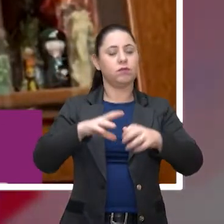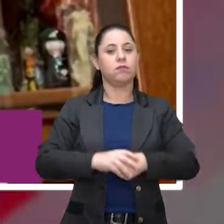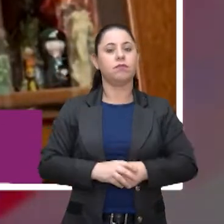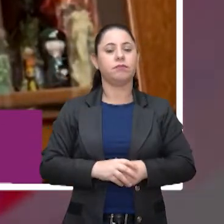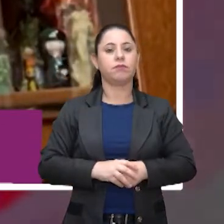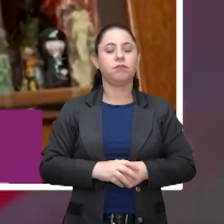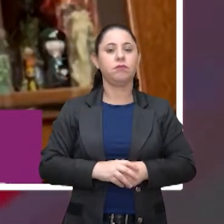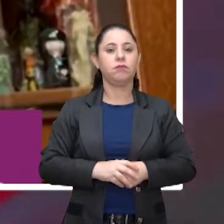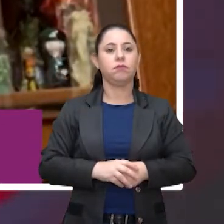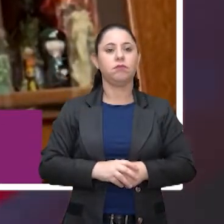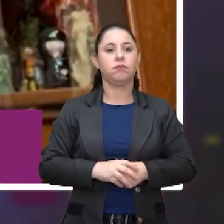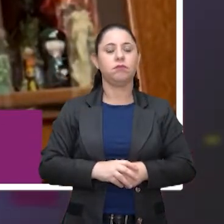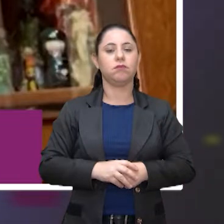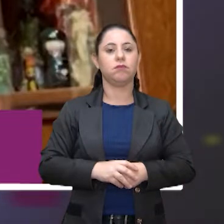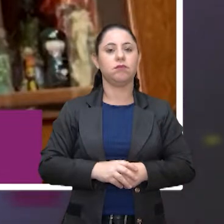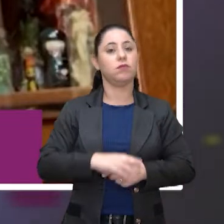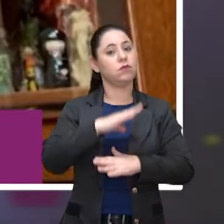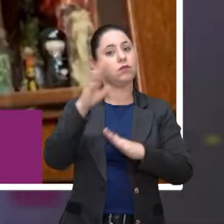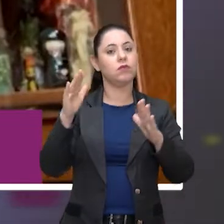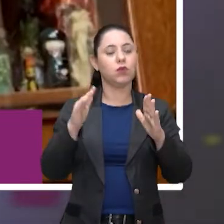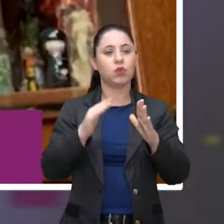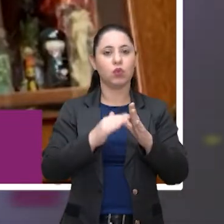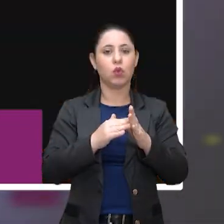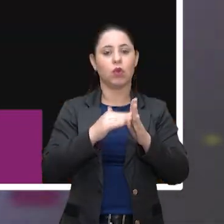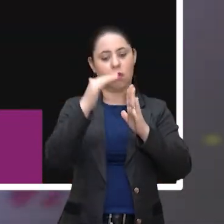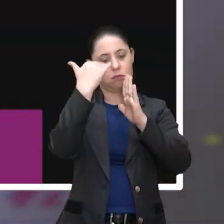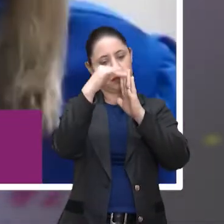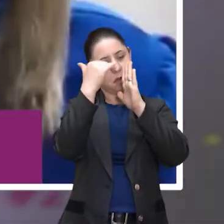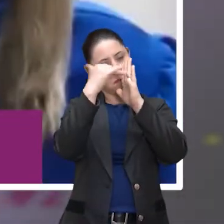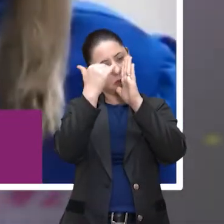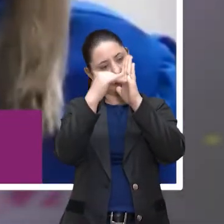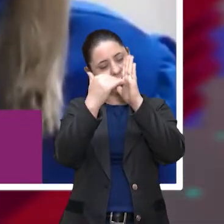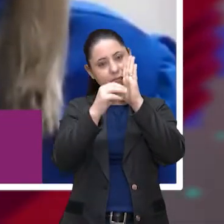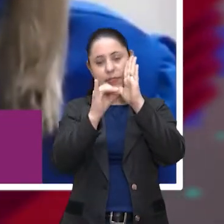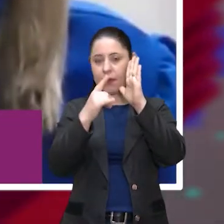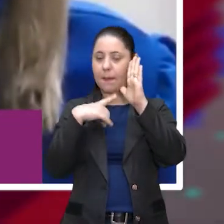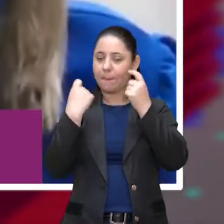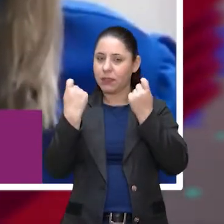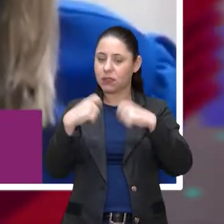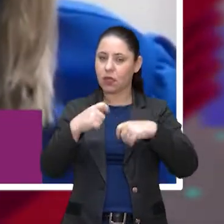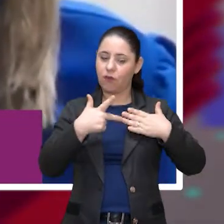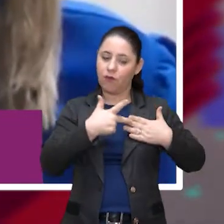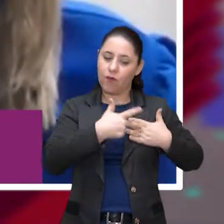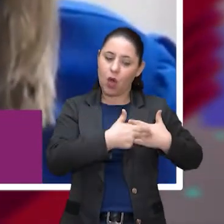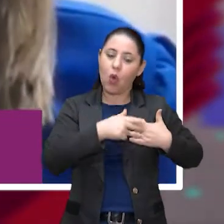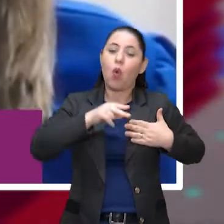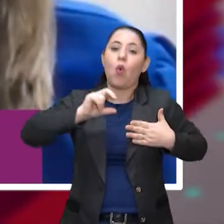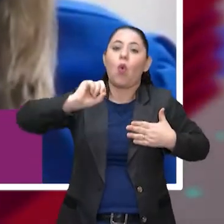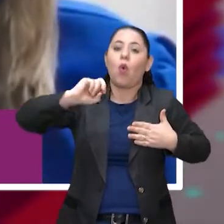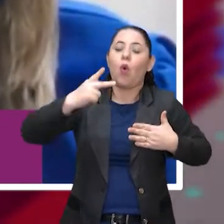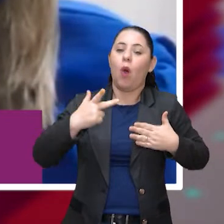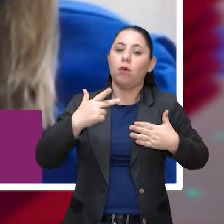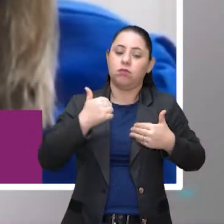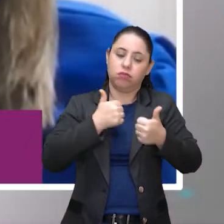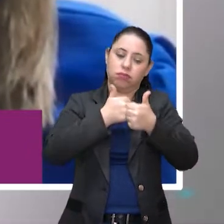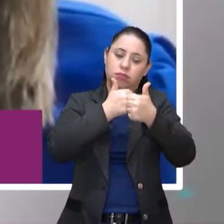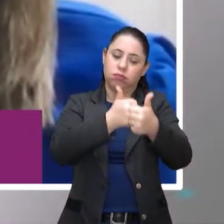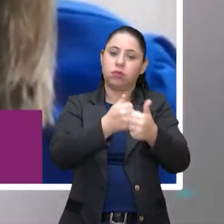futuro. Então, isso tudo entra no diagnóstico de se vai precisar cirurgia ou se vai precisar